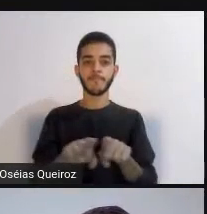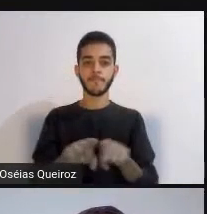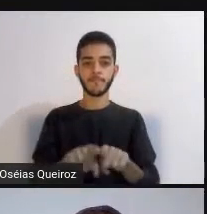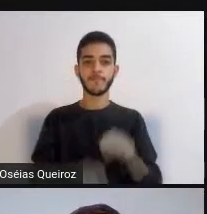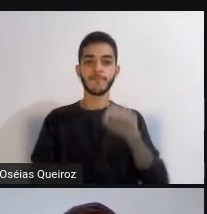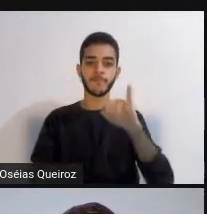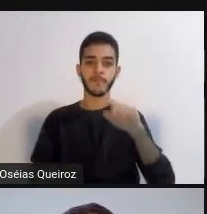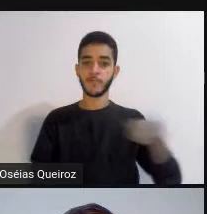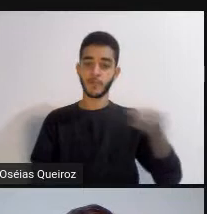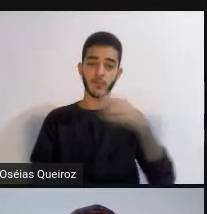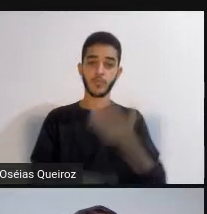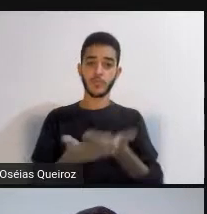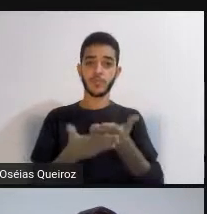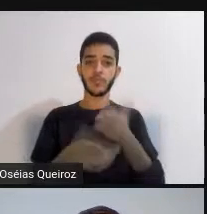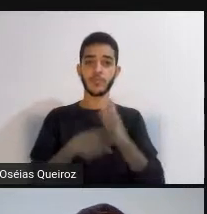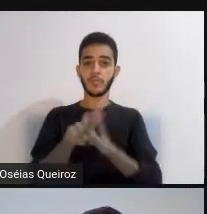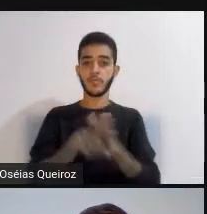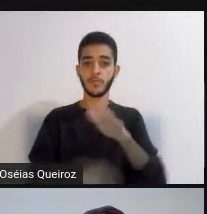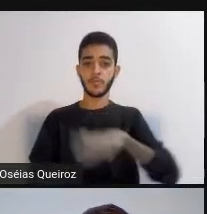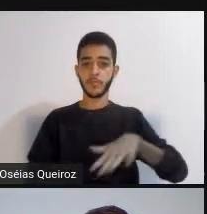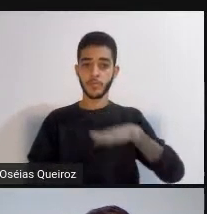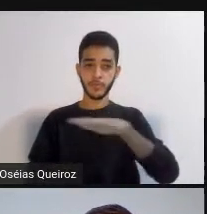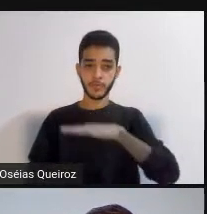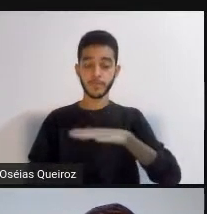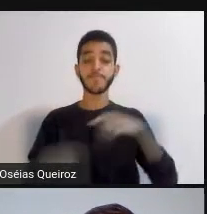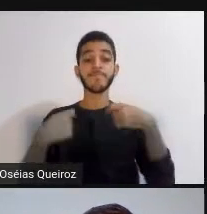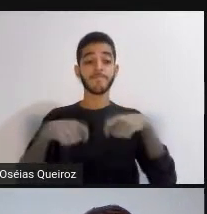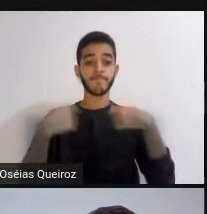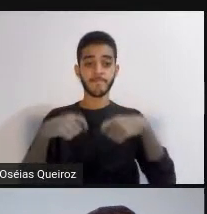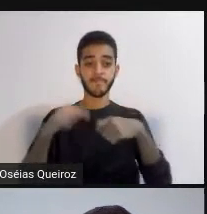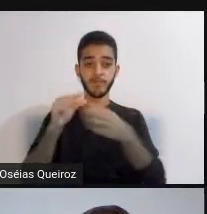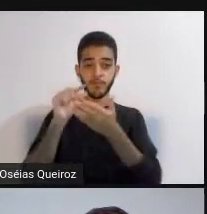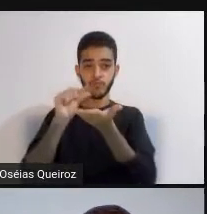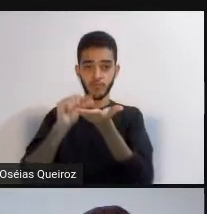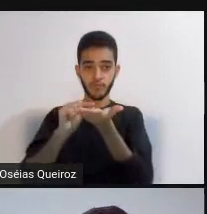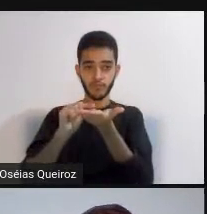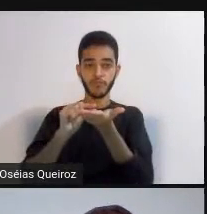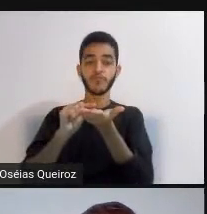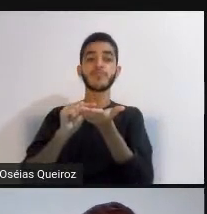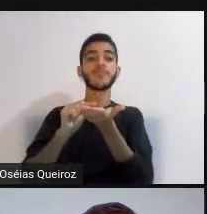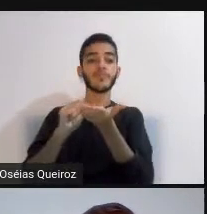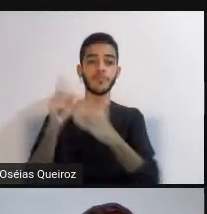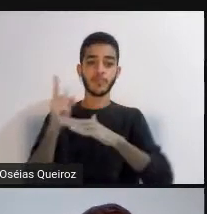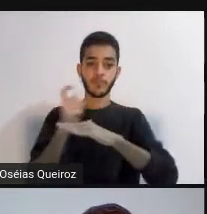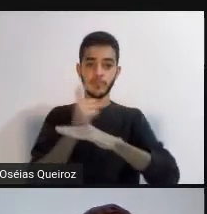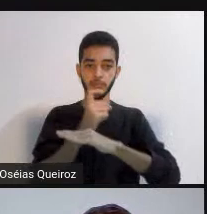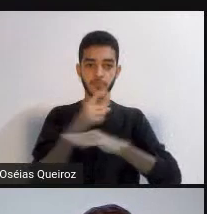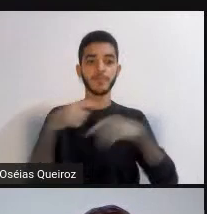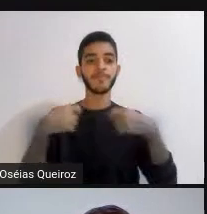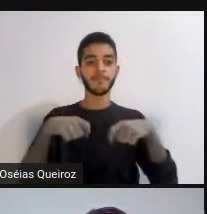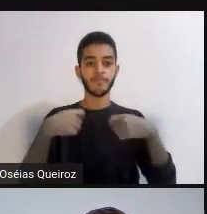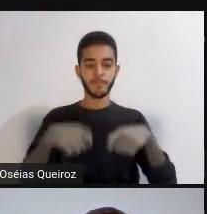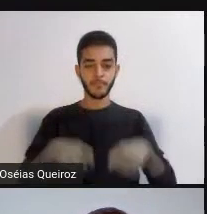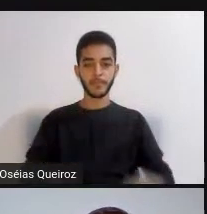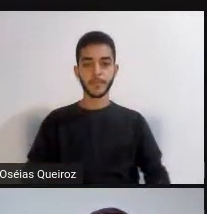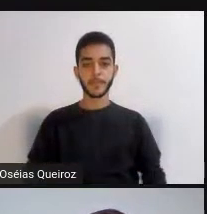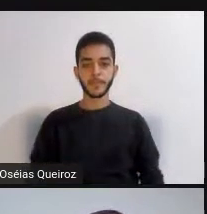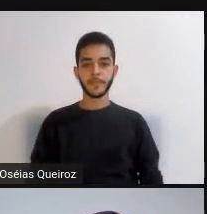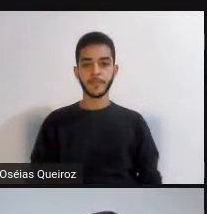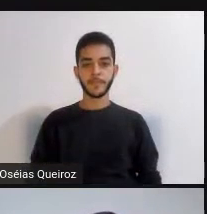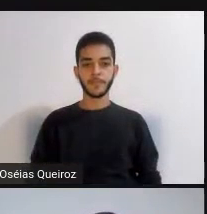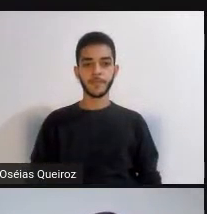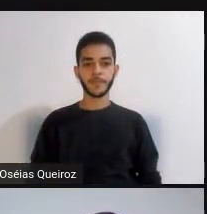em ostreicultura, você precisa de banco de sementes. Né? Uma possibilidade são os bancos de sementes. Então,